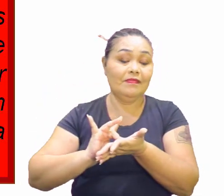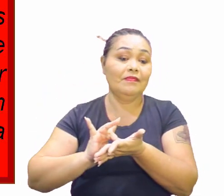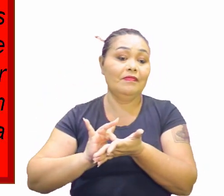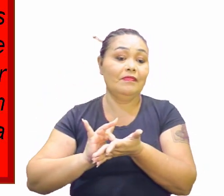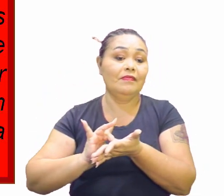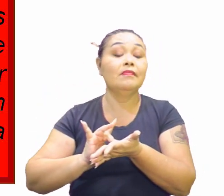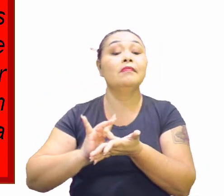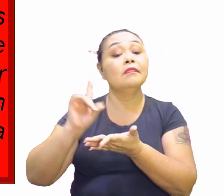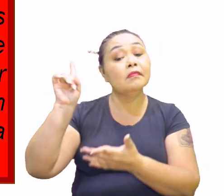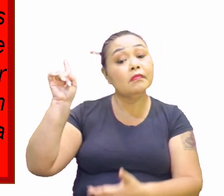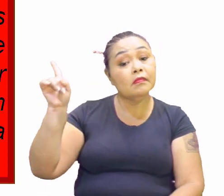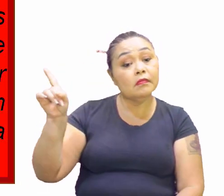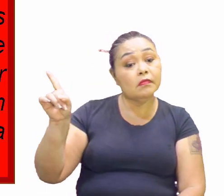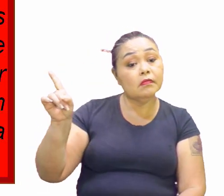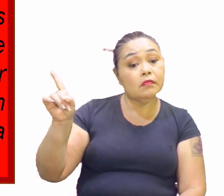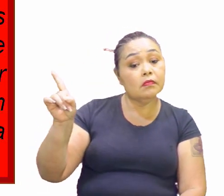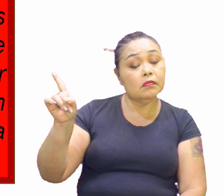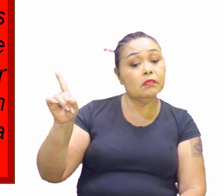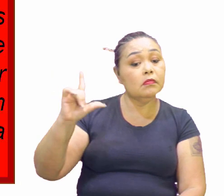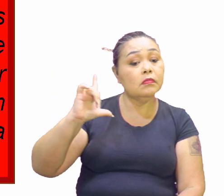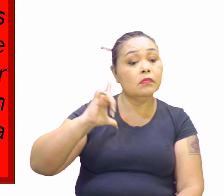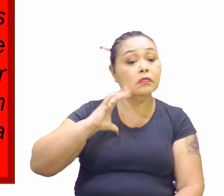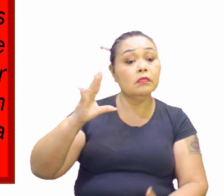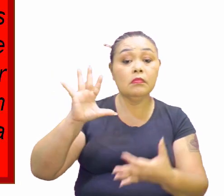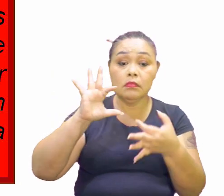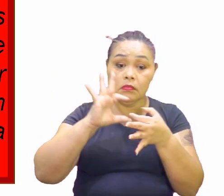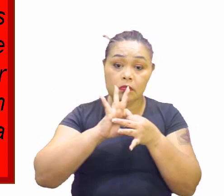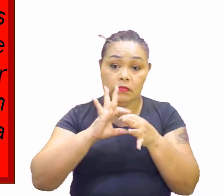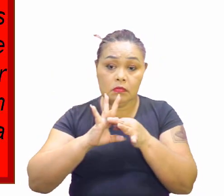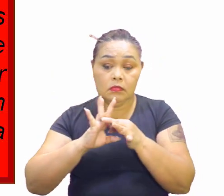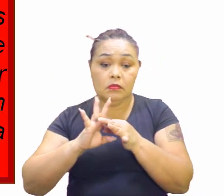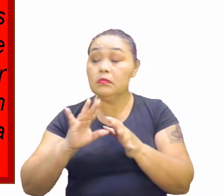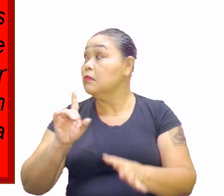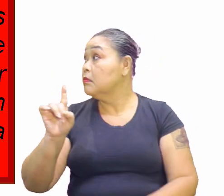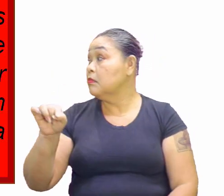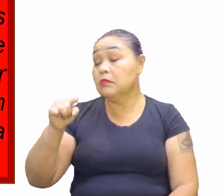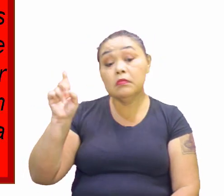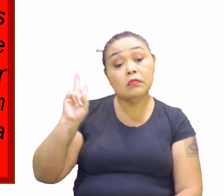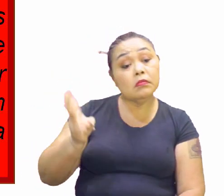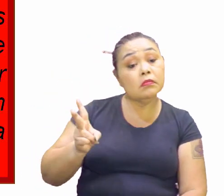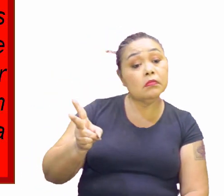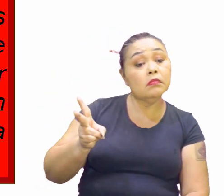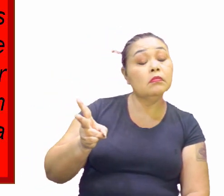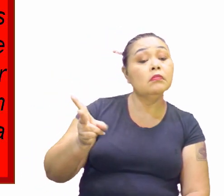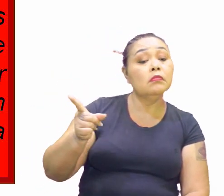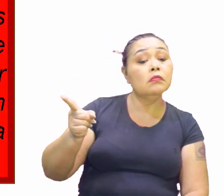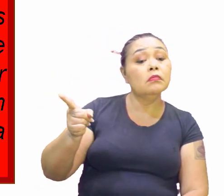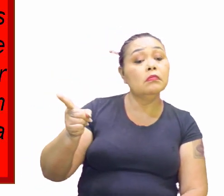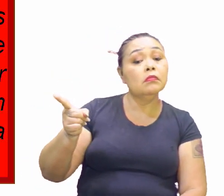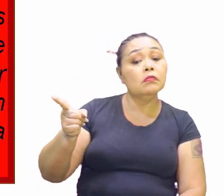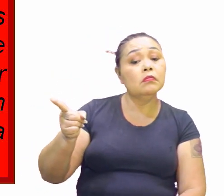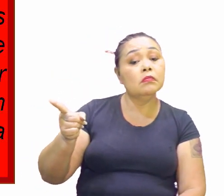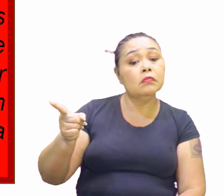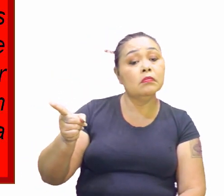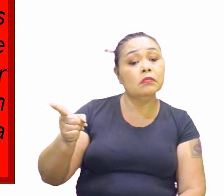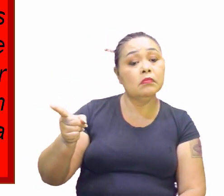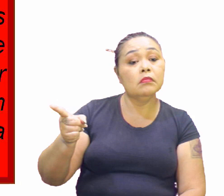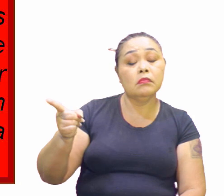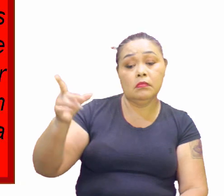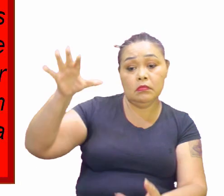verdade. Aí tem que contextualizar, né? Sempre, sempre. E aqui